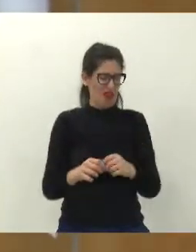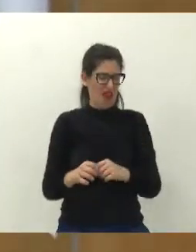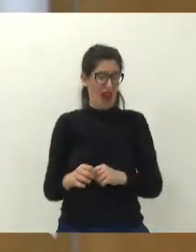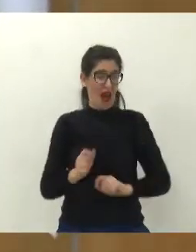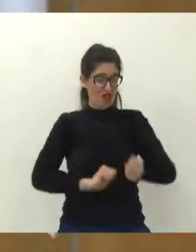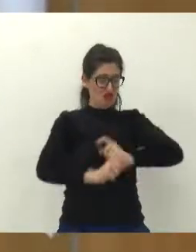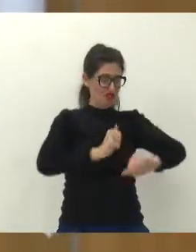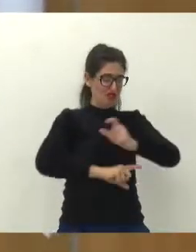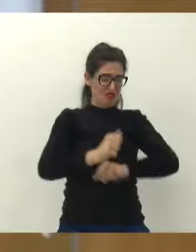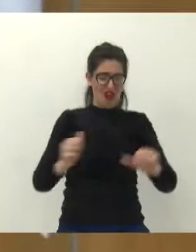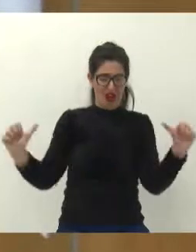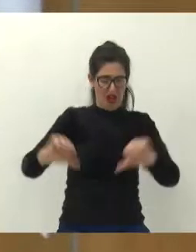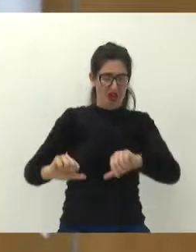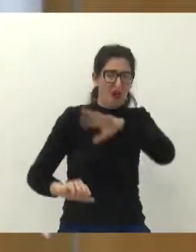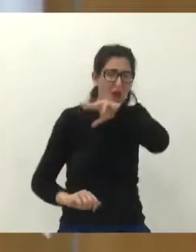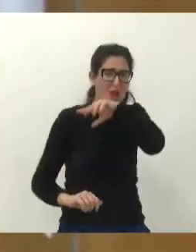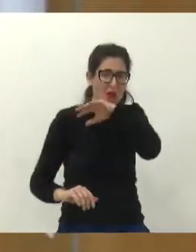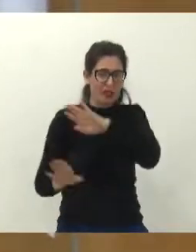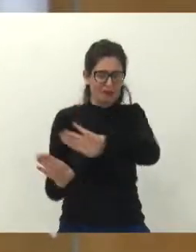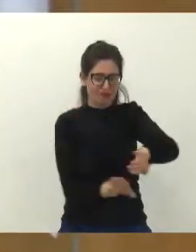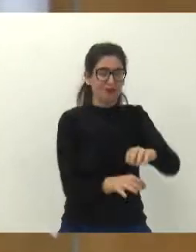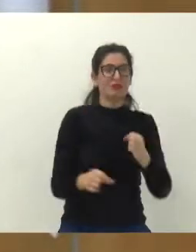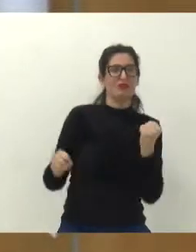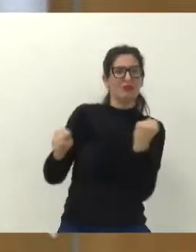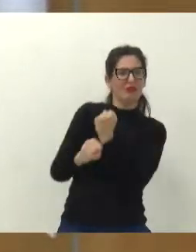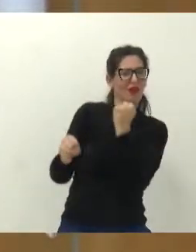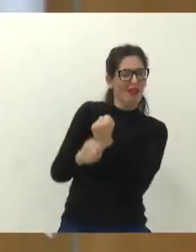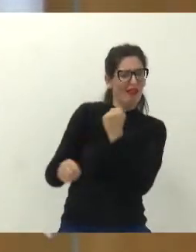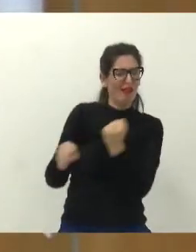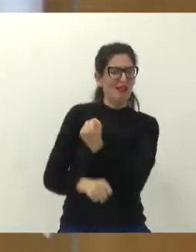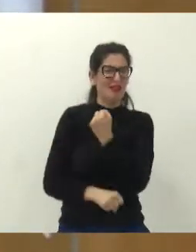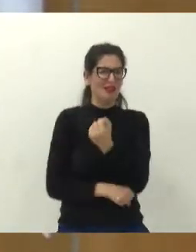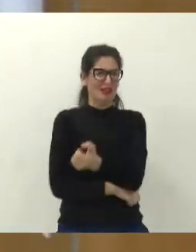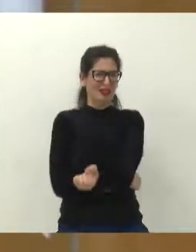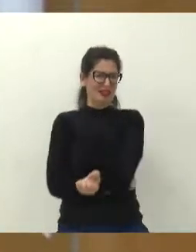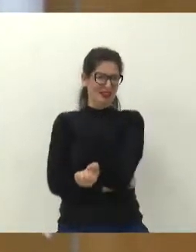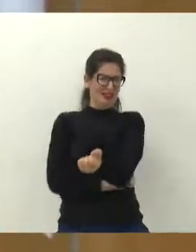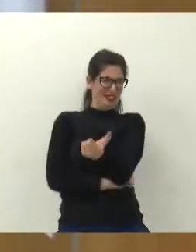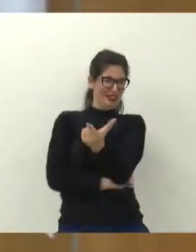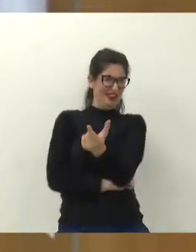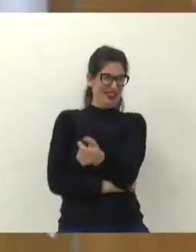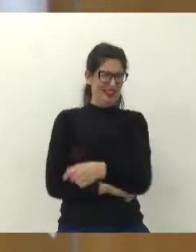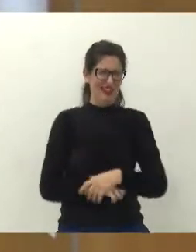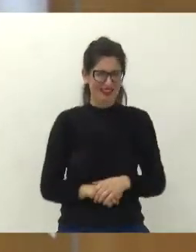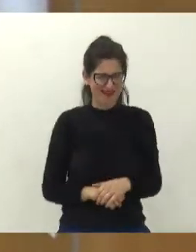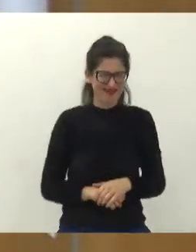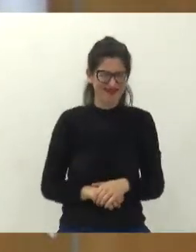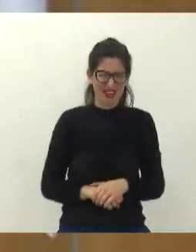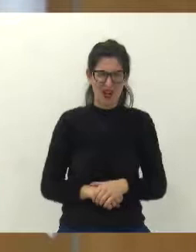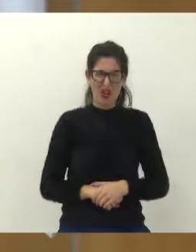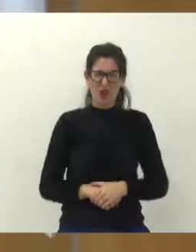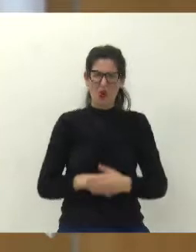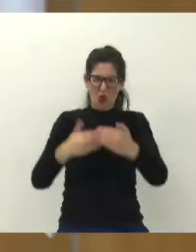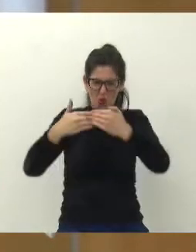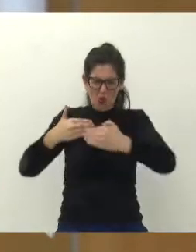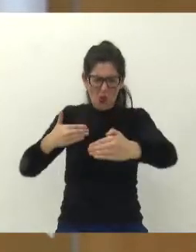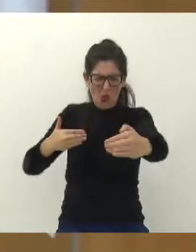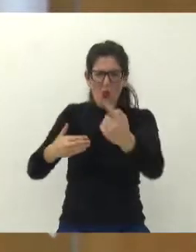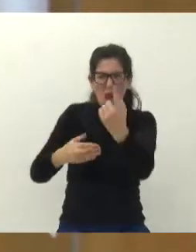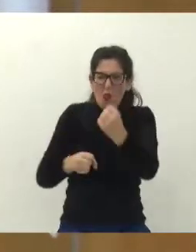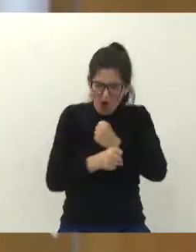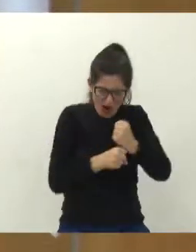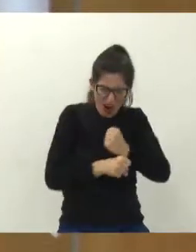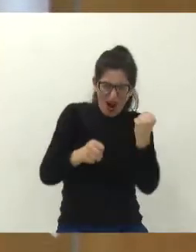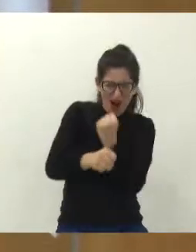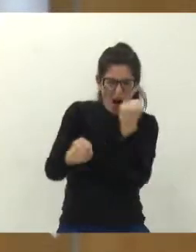que eu estou começando a ficar desconfiado que elas estão ficando aí, que é para poder dizer que tem obra o ano inteiro, porque não é possível.